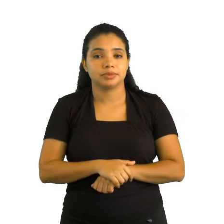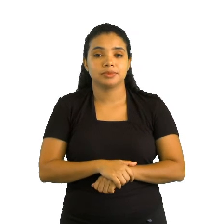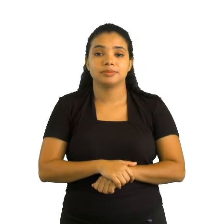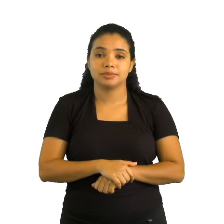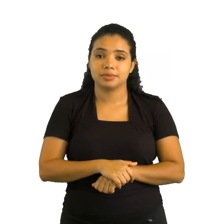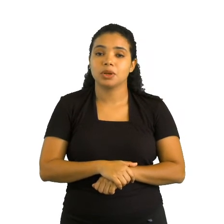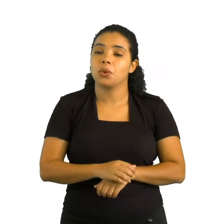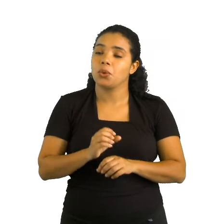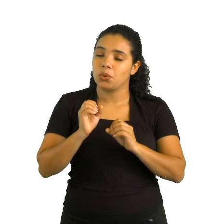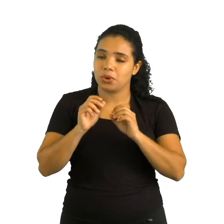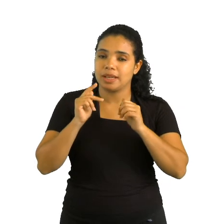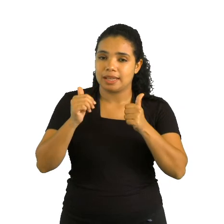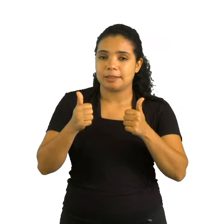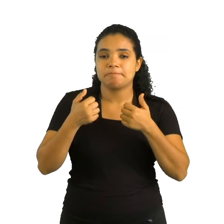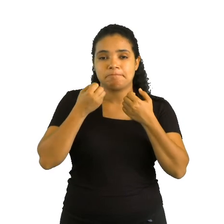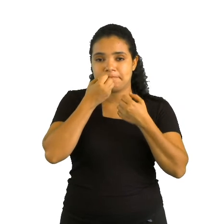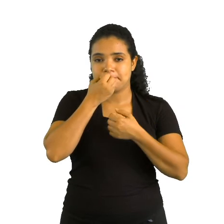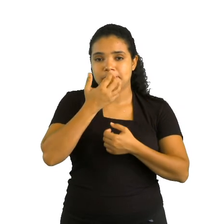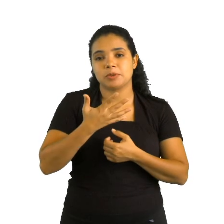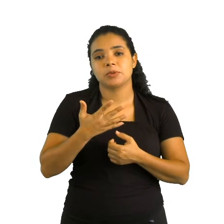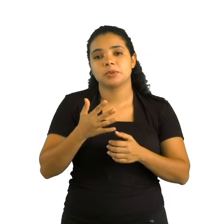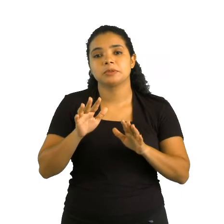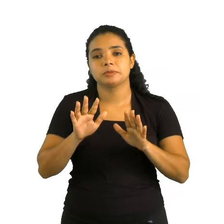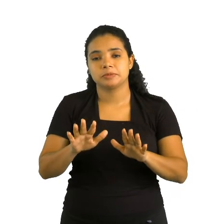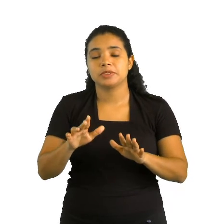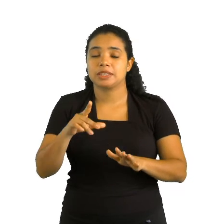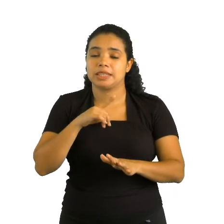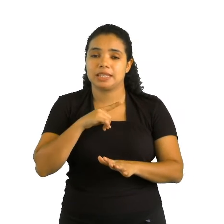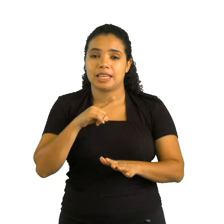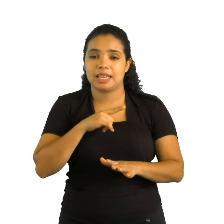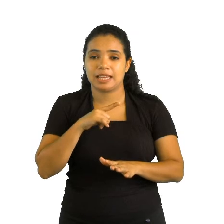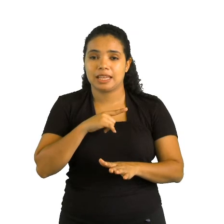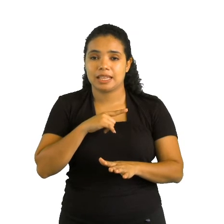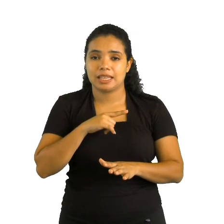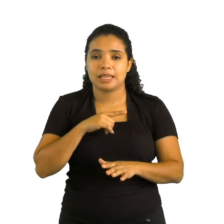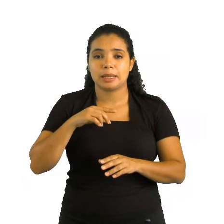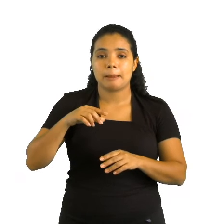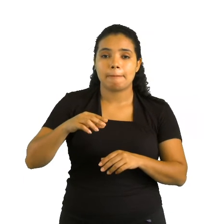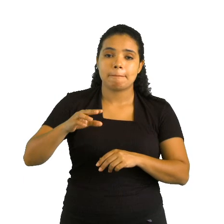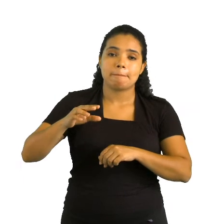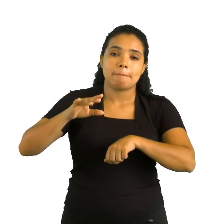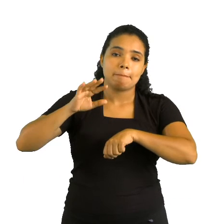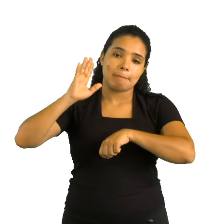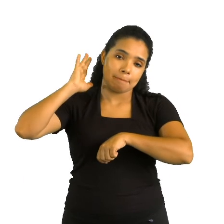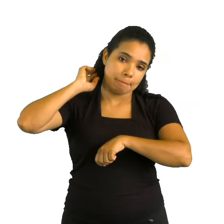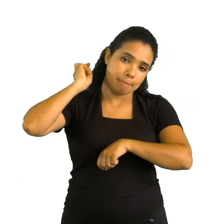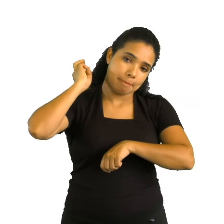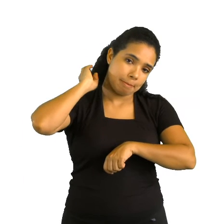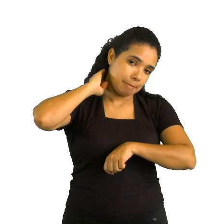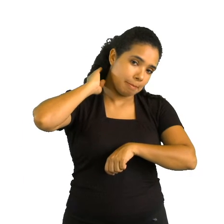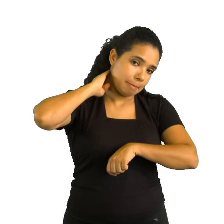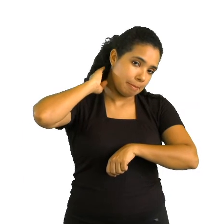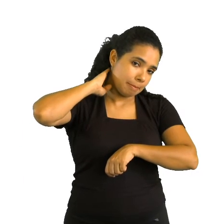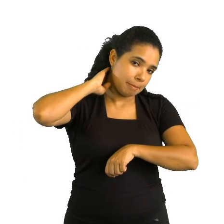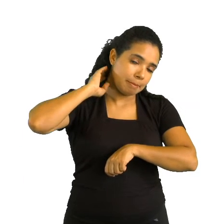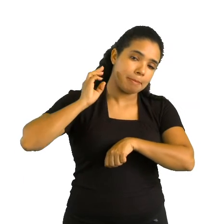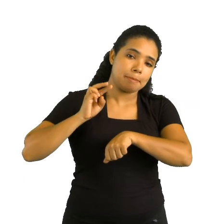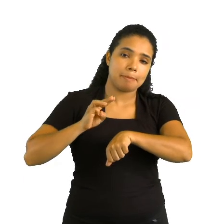Ah, muito bem. Nós temos aqui, ó, casos de meningites. Nós temos o